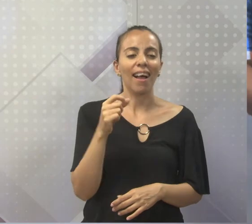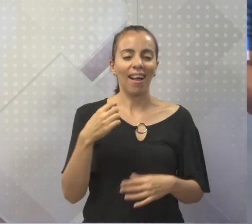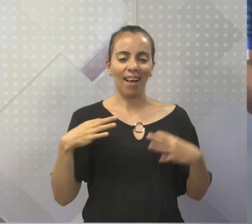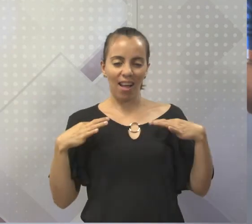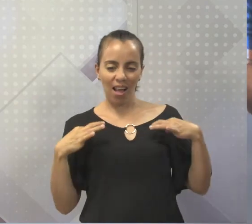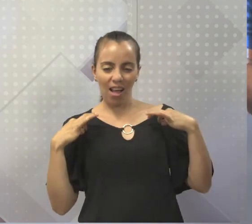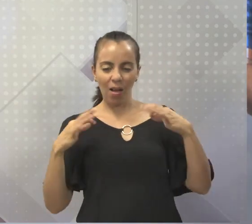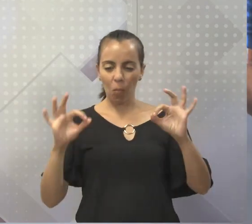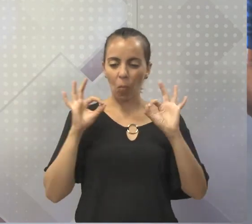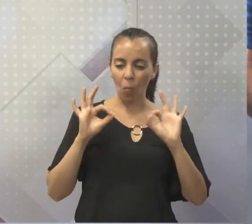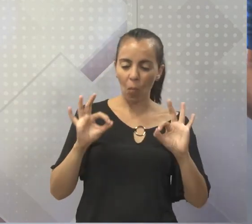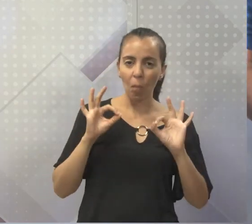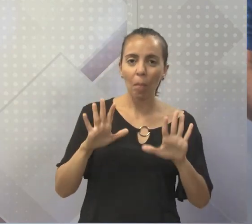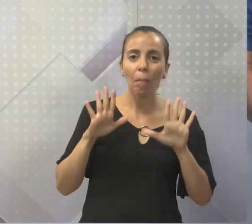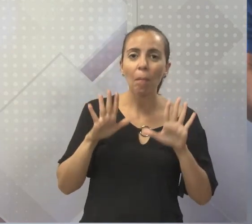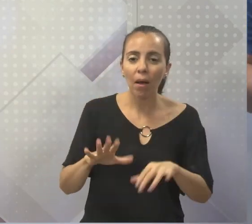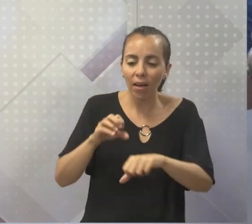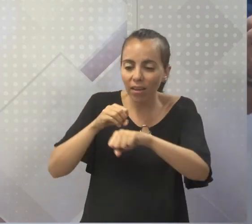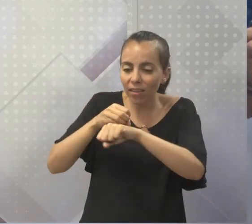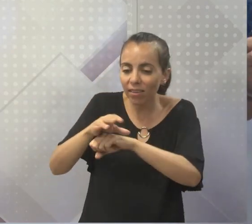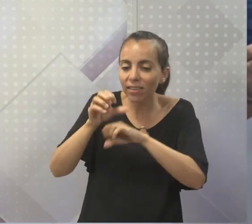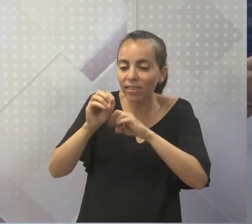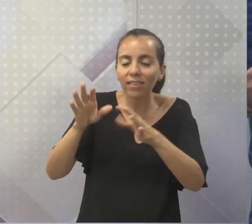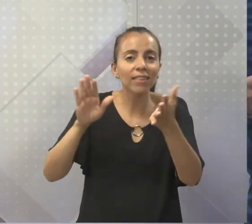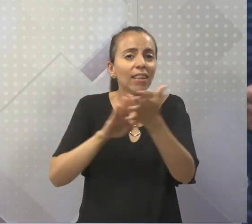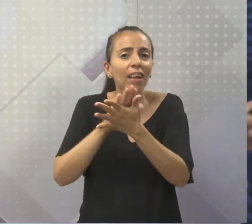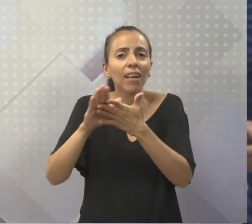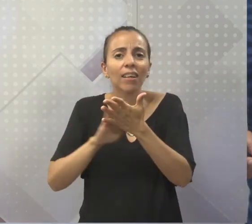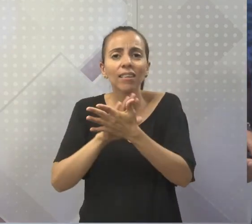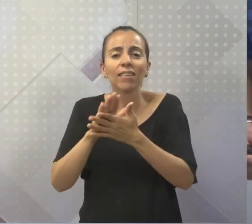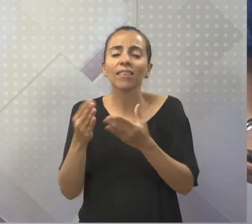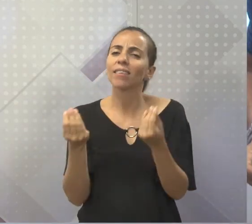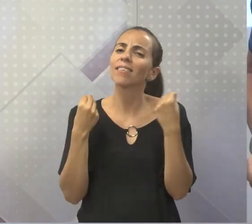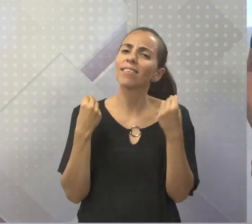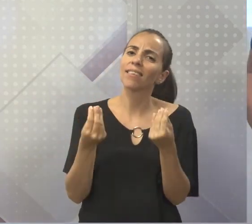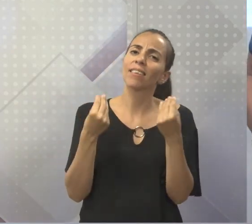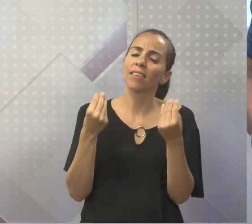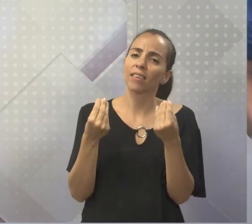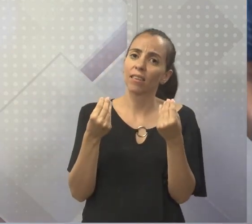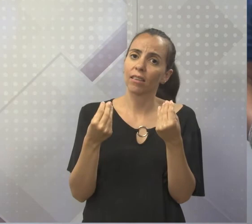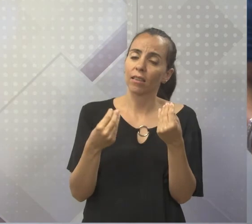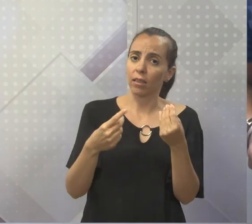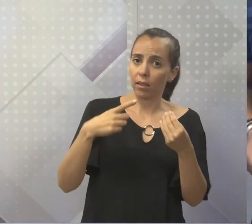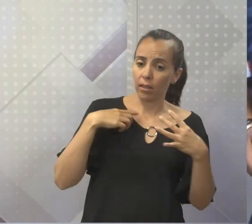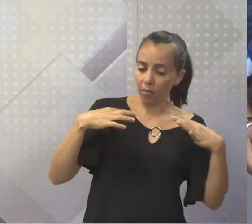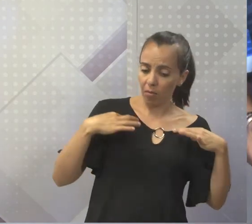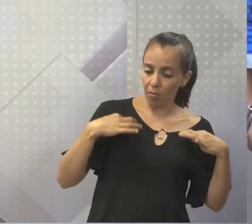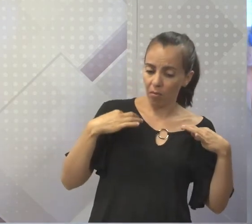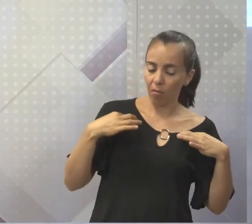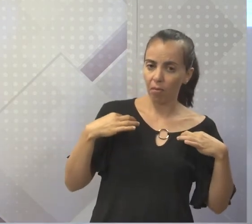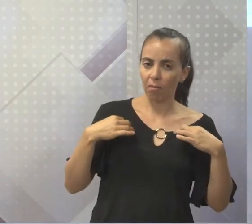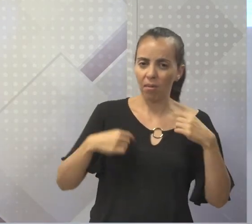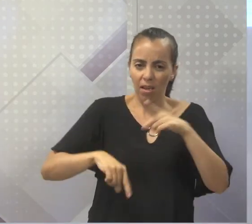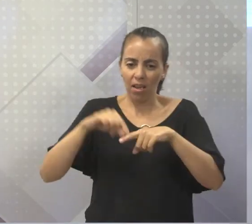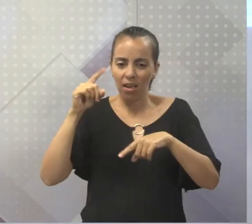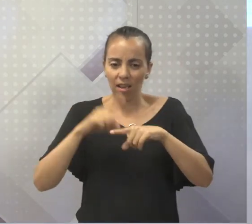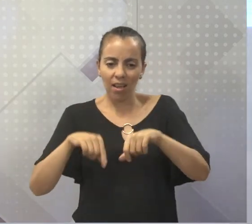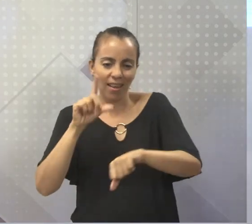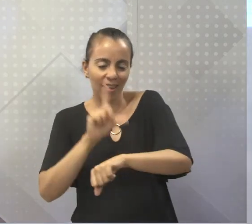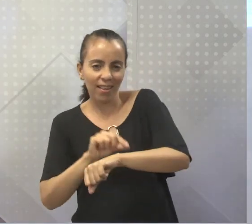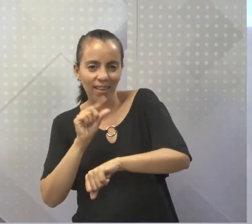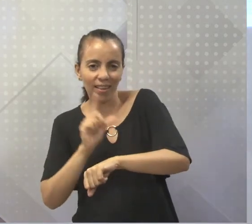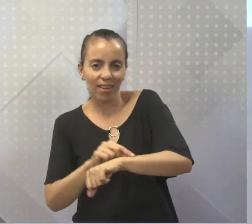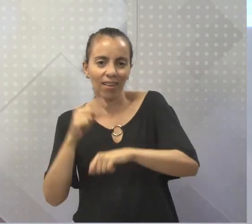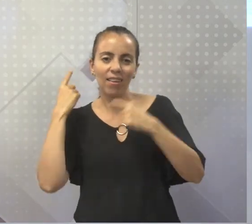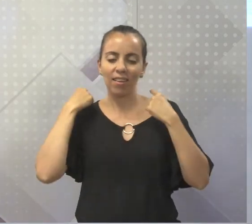ele não tem conhecimento do assunto então gente não é o ter um ser é difícil Vocês